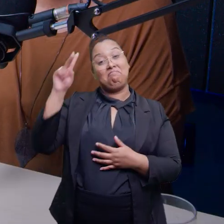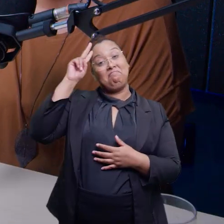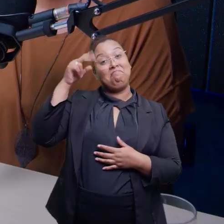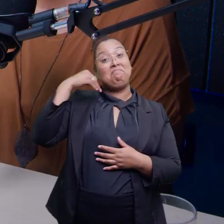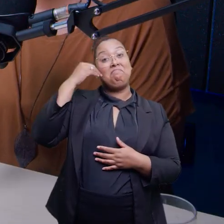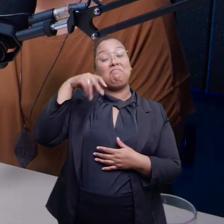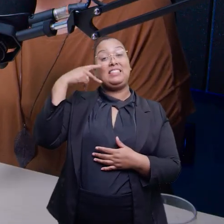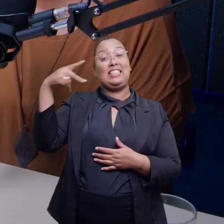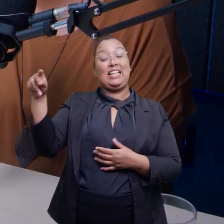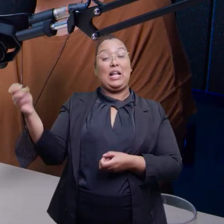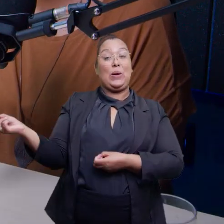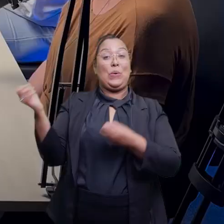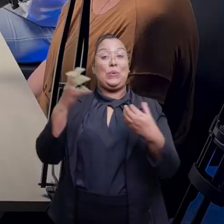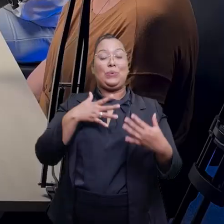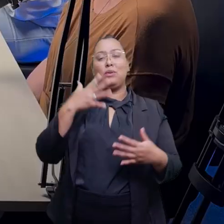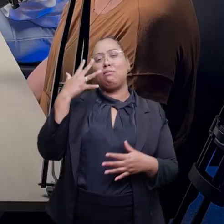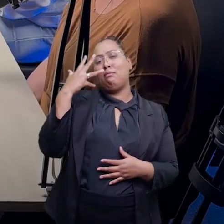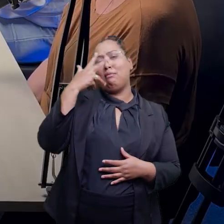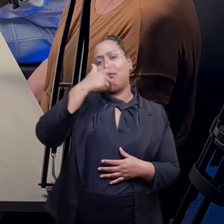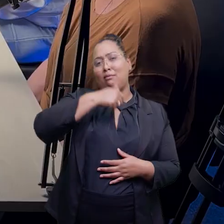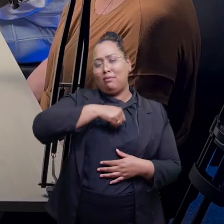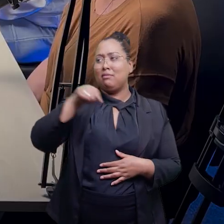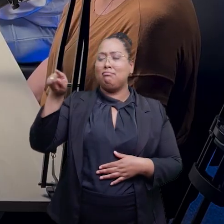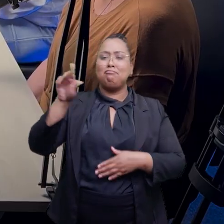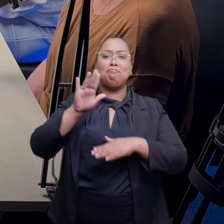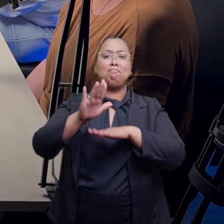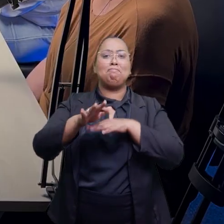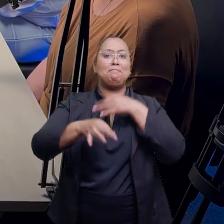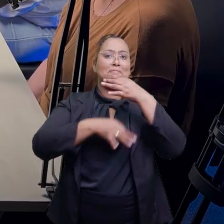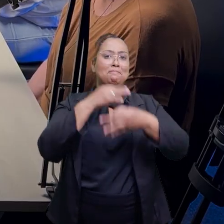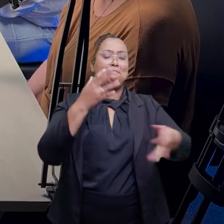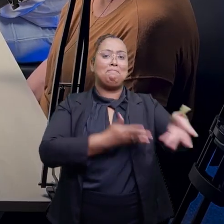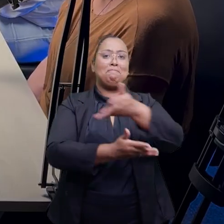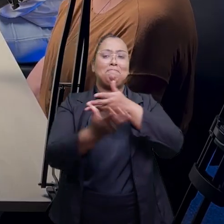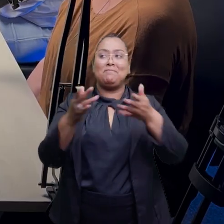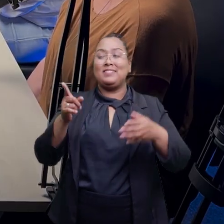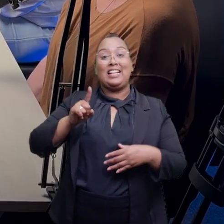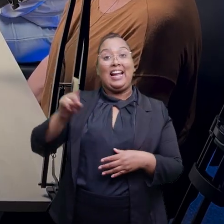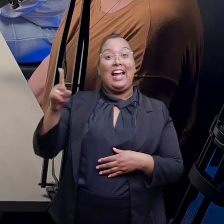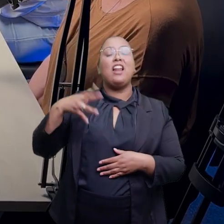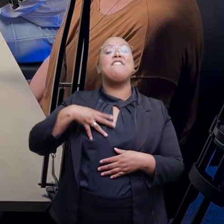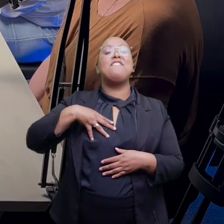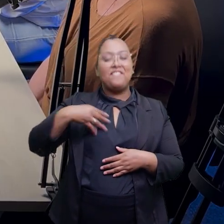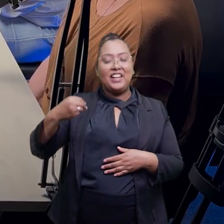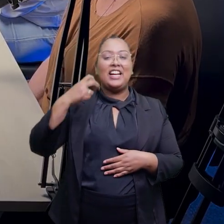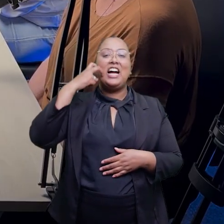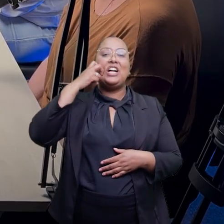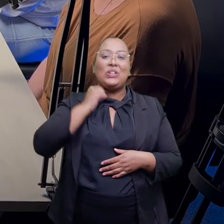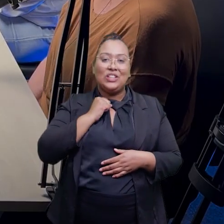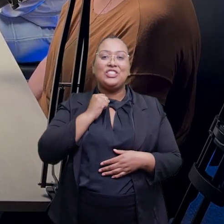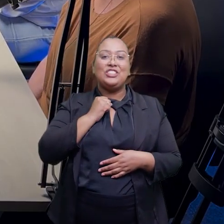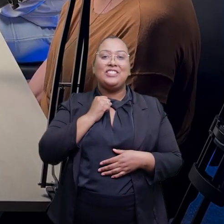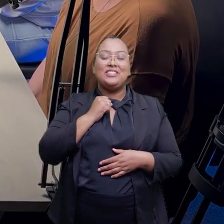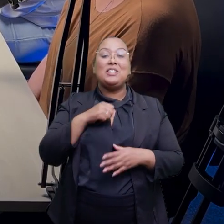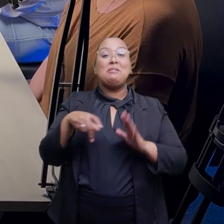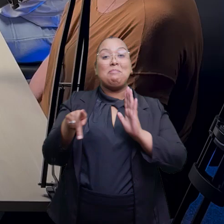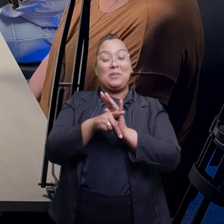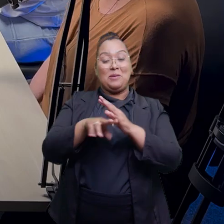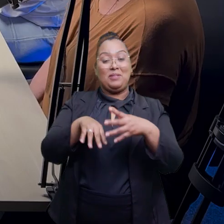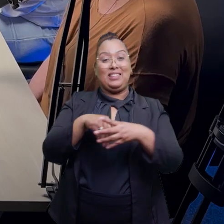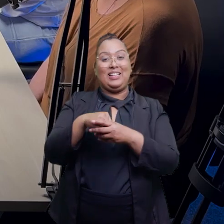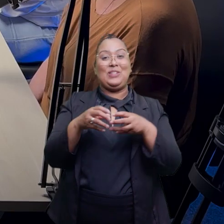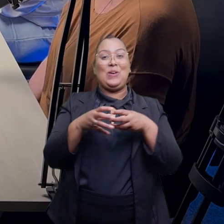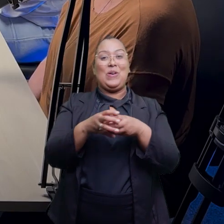trazendo essa experiência linda, né? Assim, colaborando agora como filha adotada, né? Do